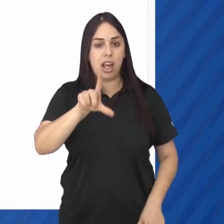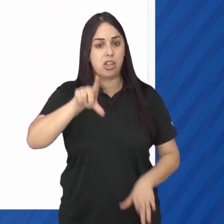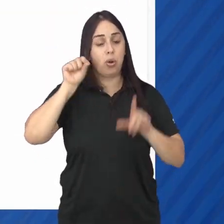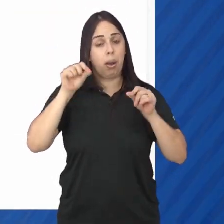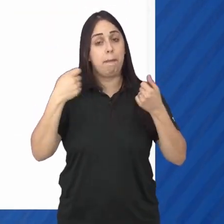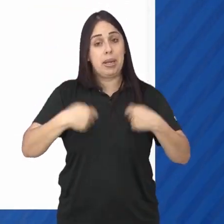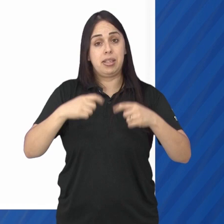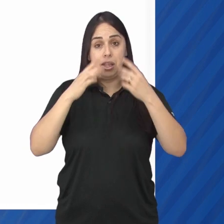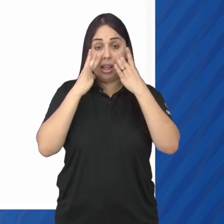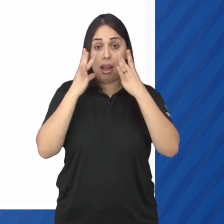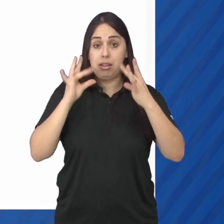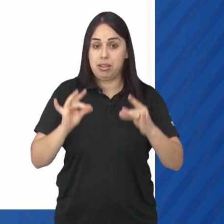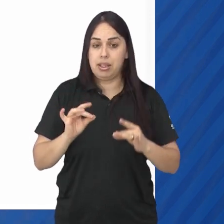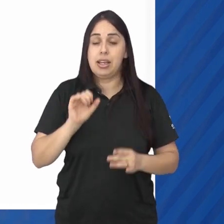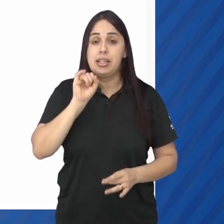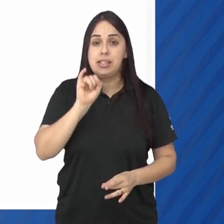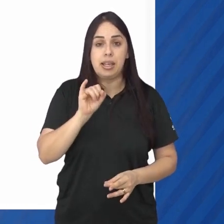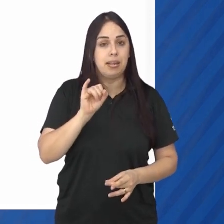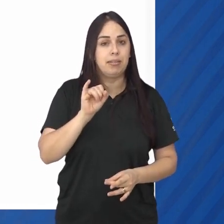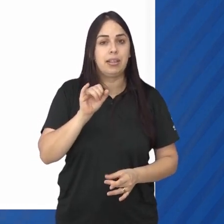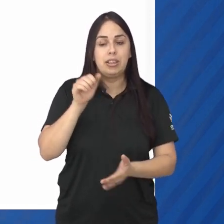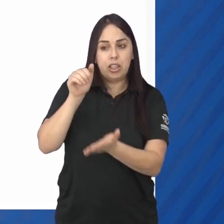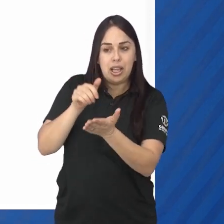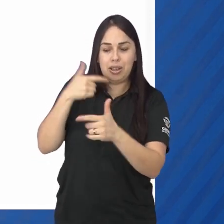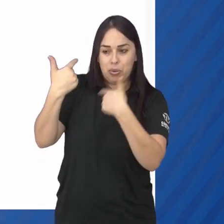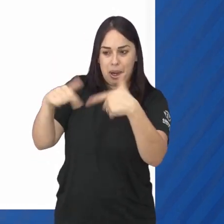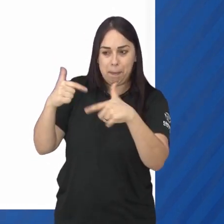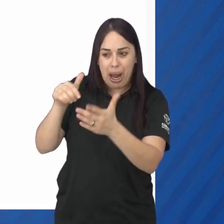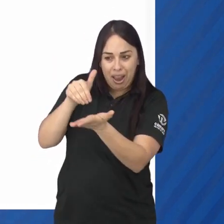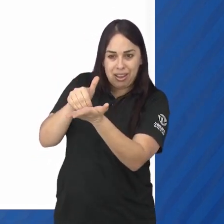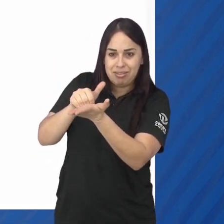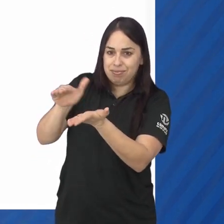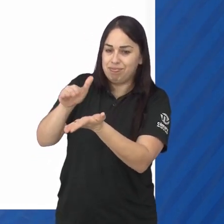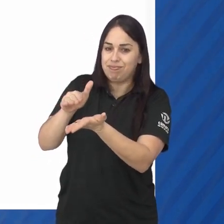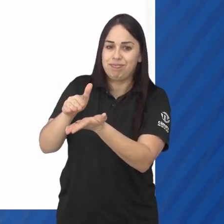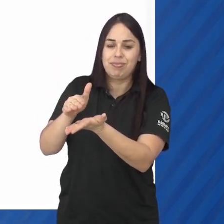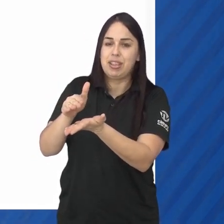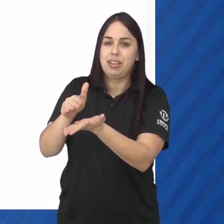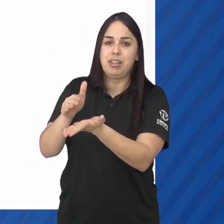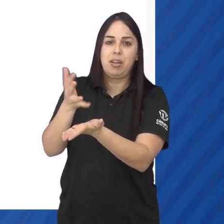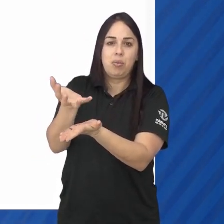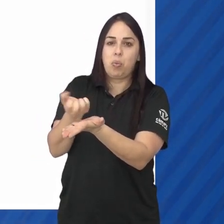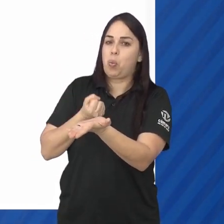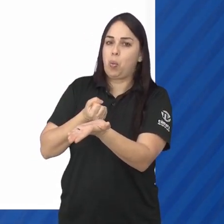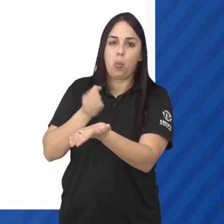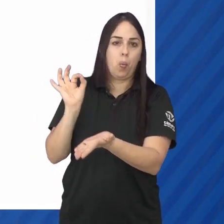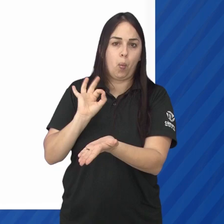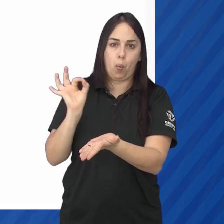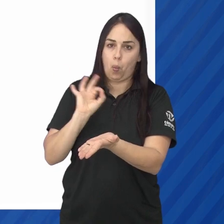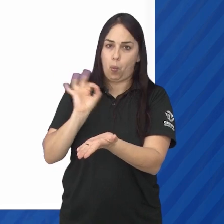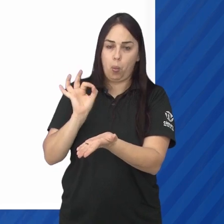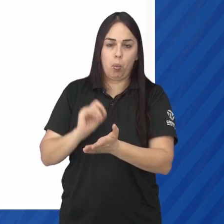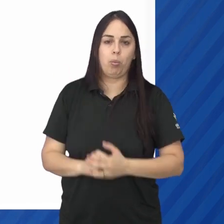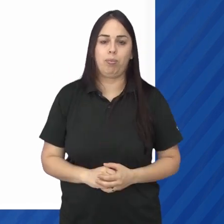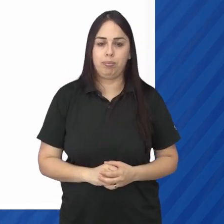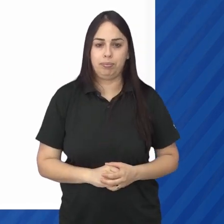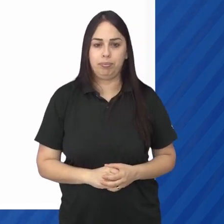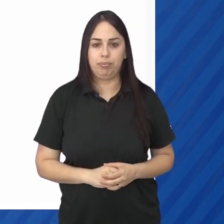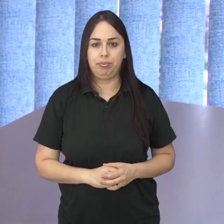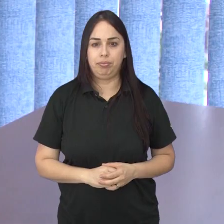precisa ficar atento, já que deixará de receber o valor depositado caso seja demitido sem justa